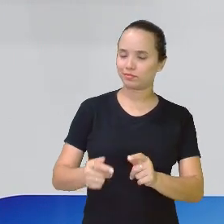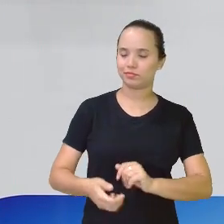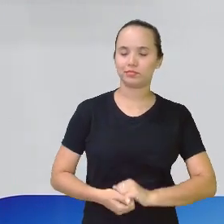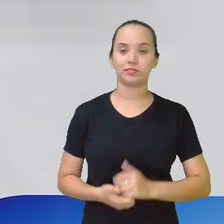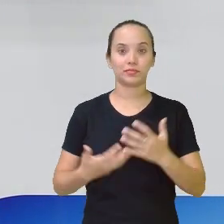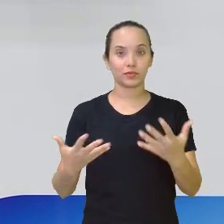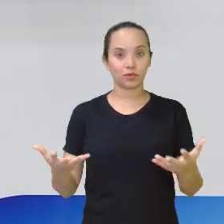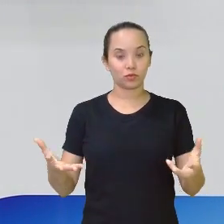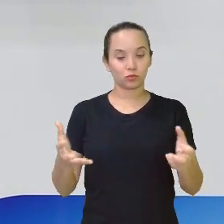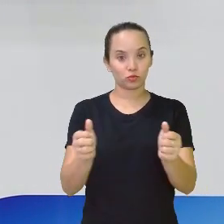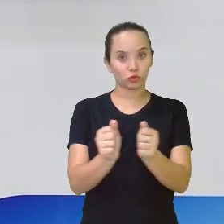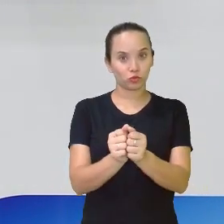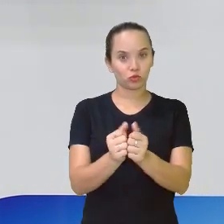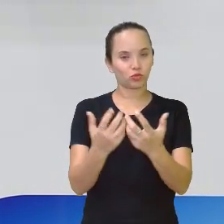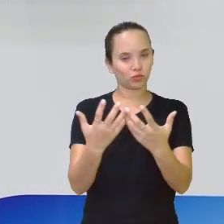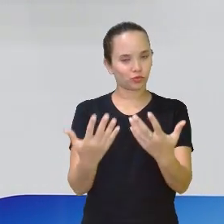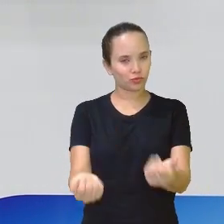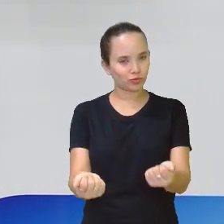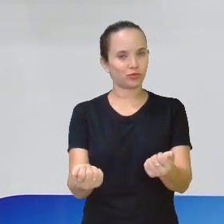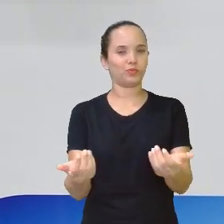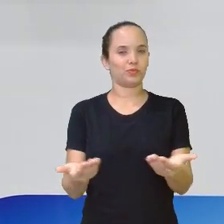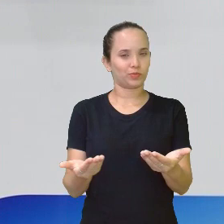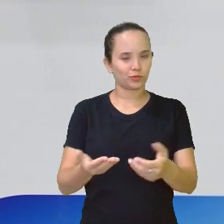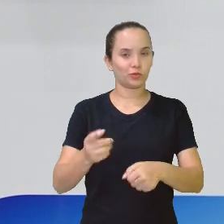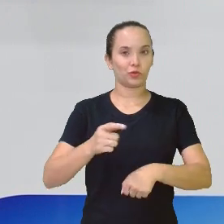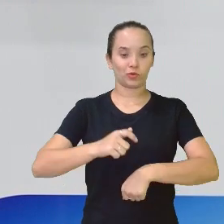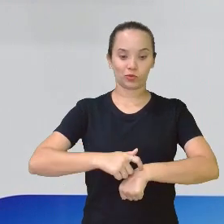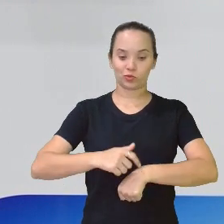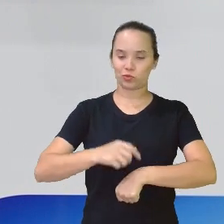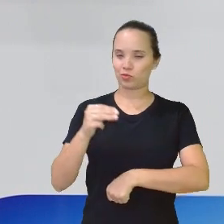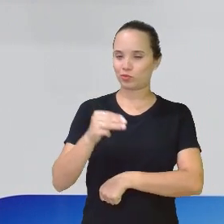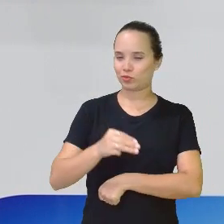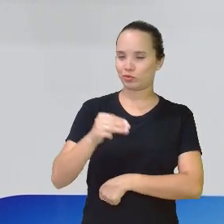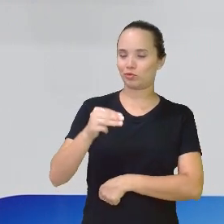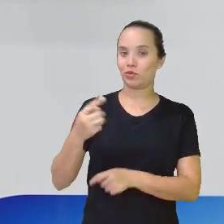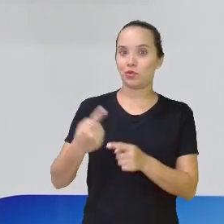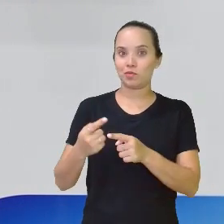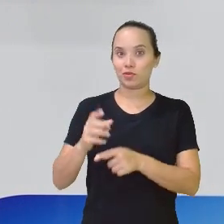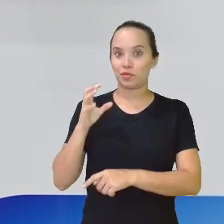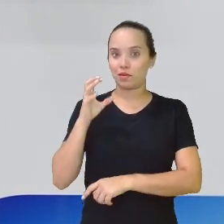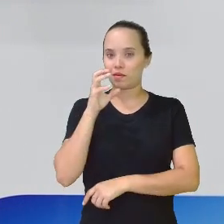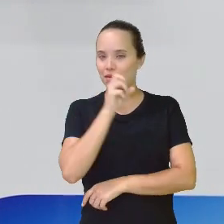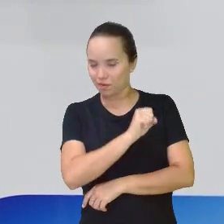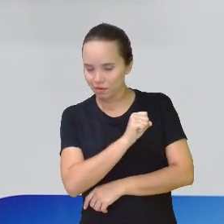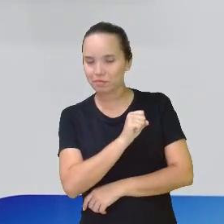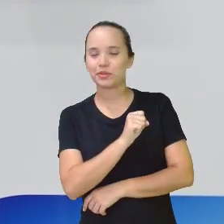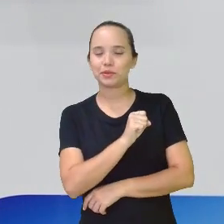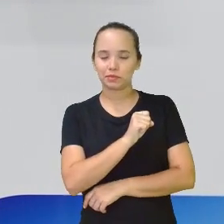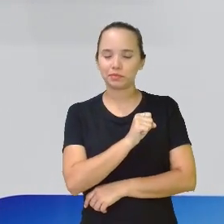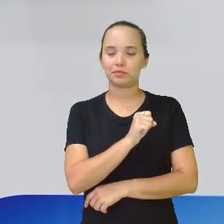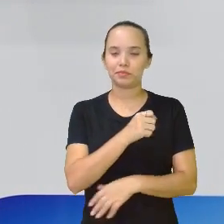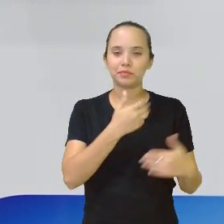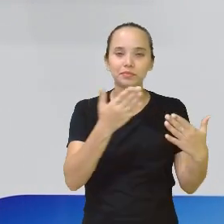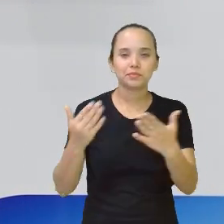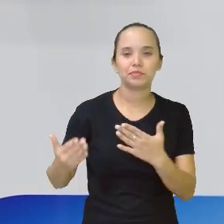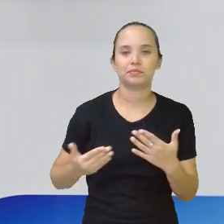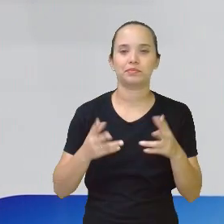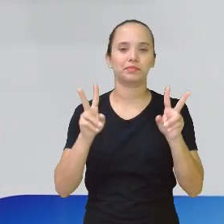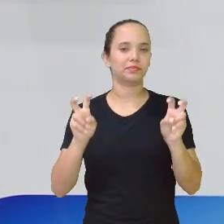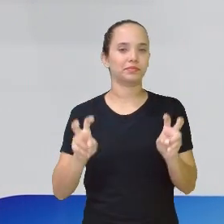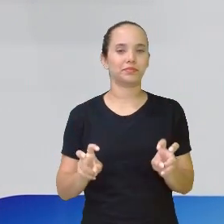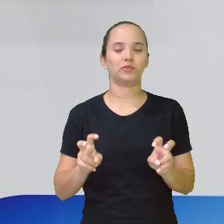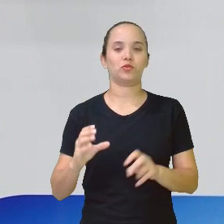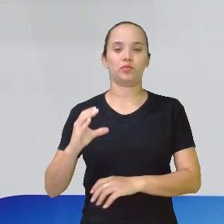vamos juntos aqui nesses minutinhos aí, porque passa rápido demais, conversar sobre